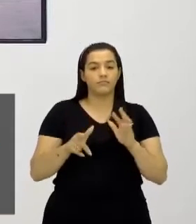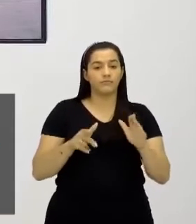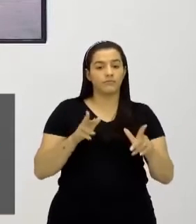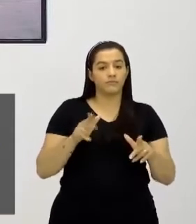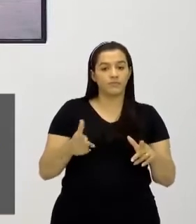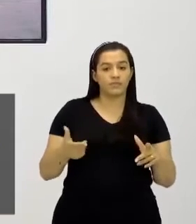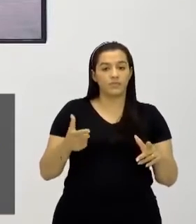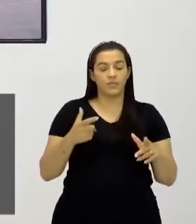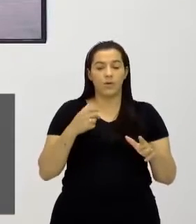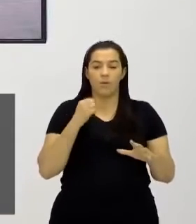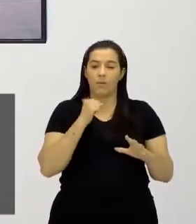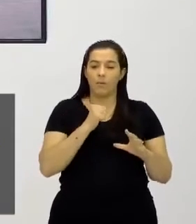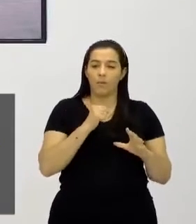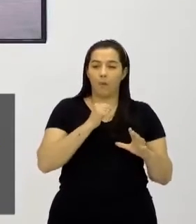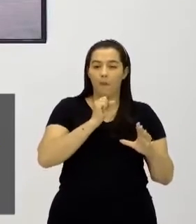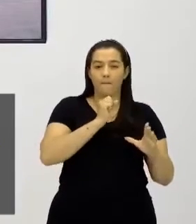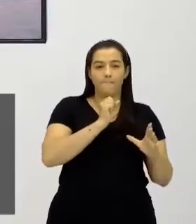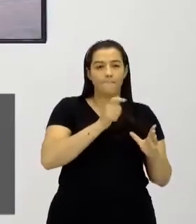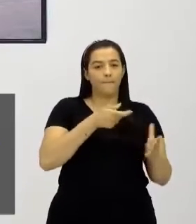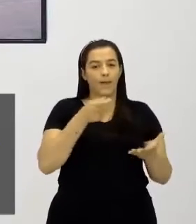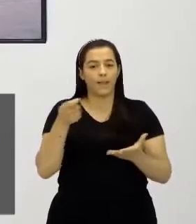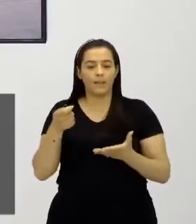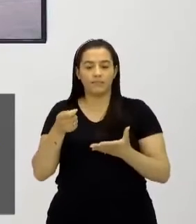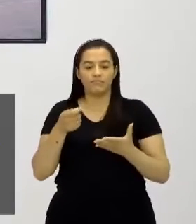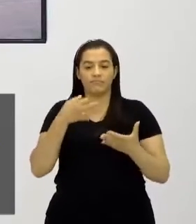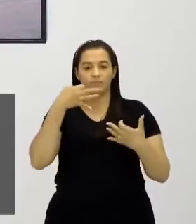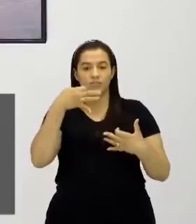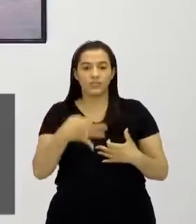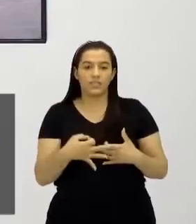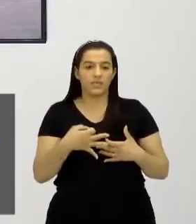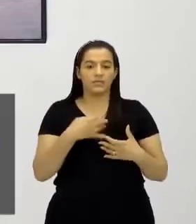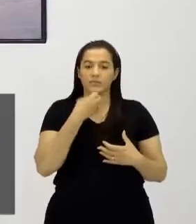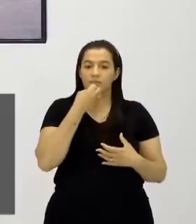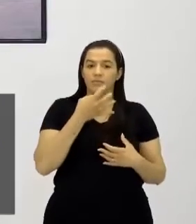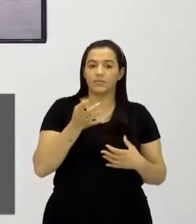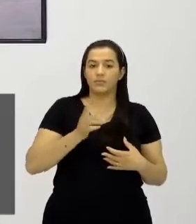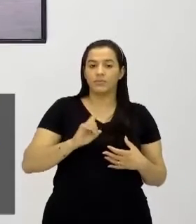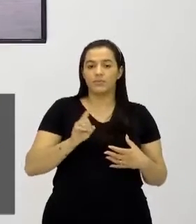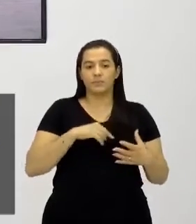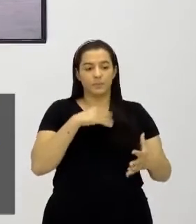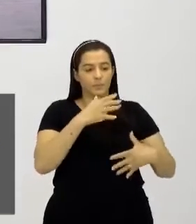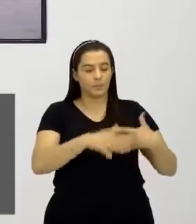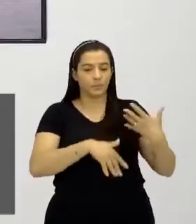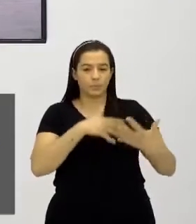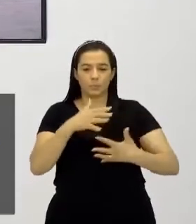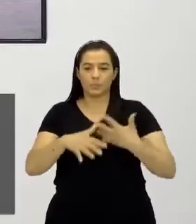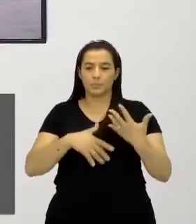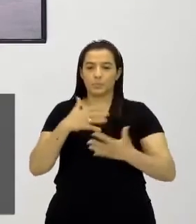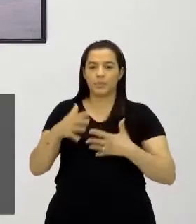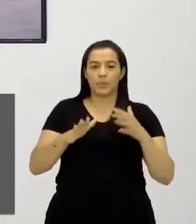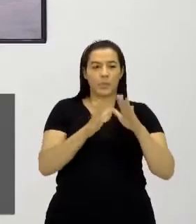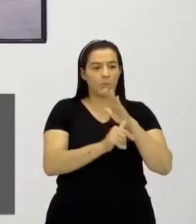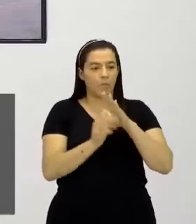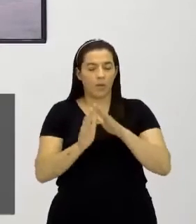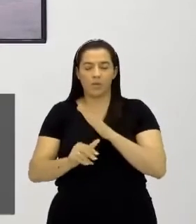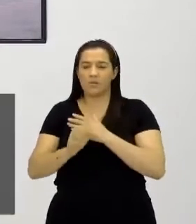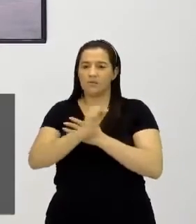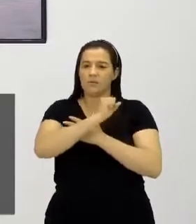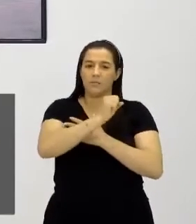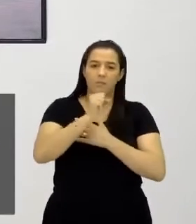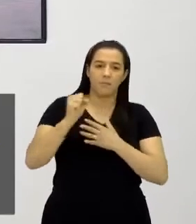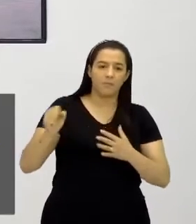um pouco anárquica. E ela sai um pouco do controle quando começam a acontecer saques,